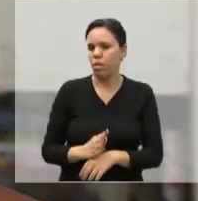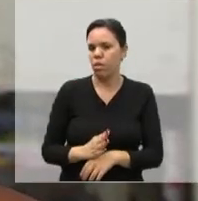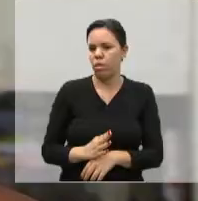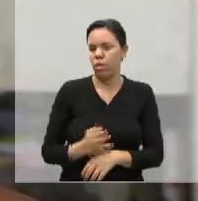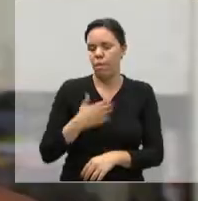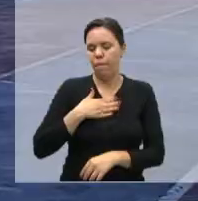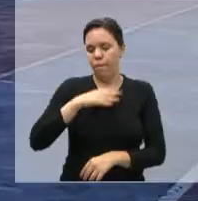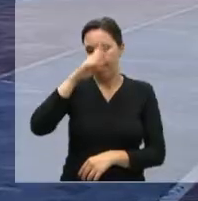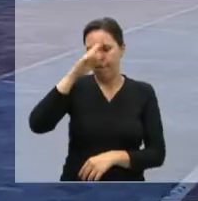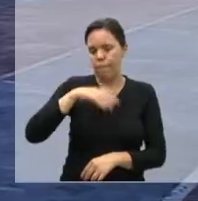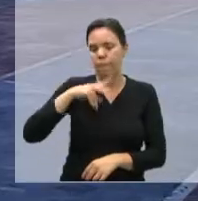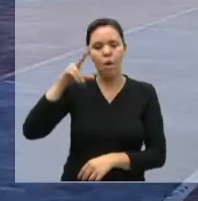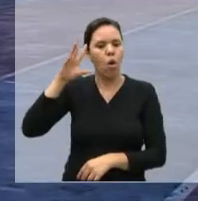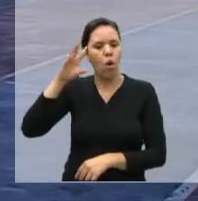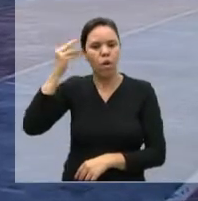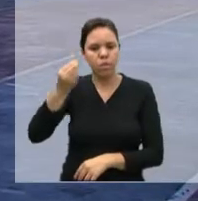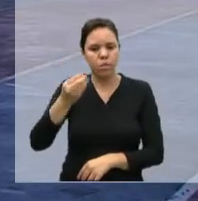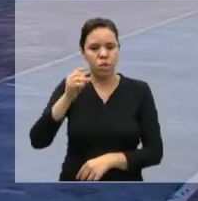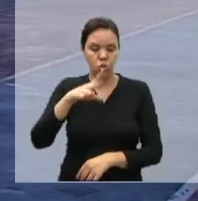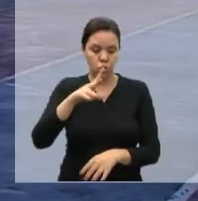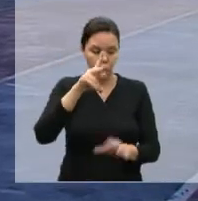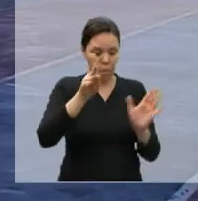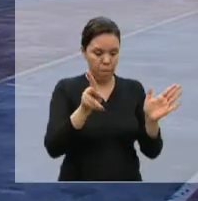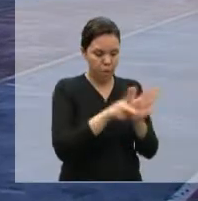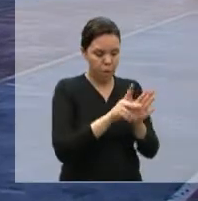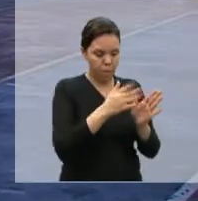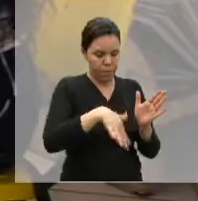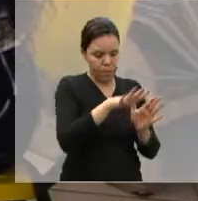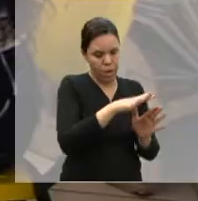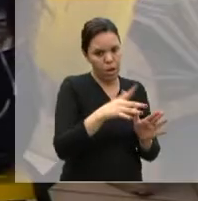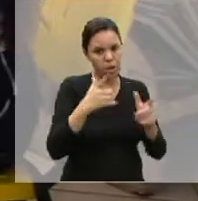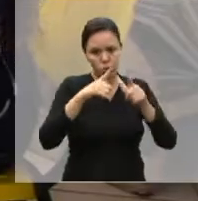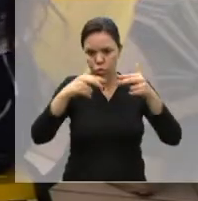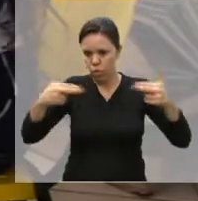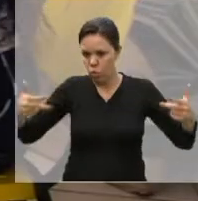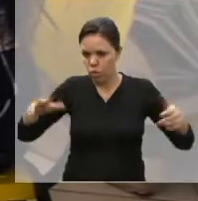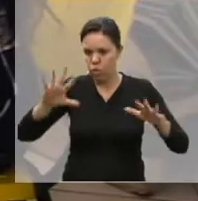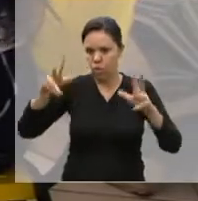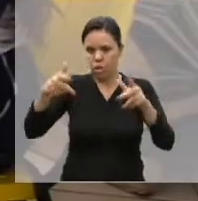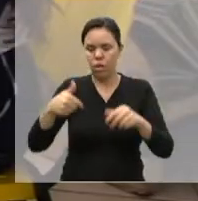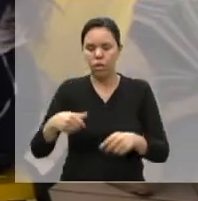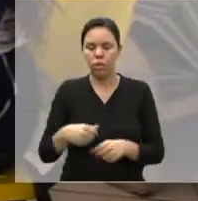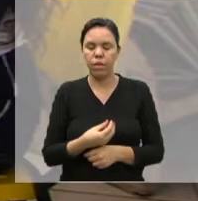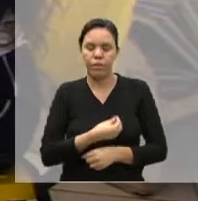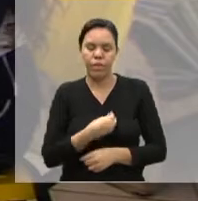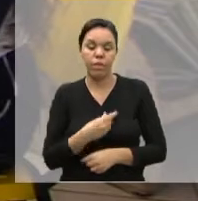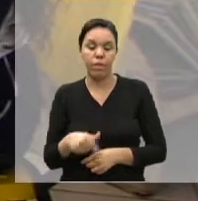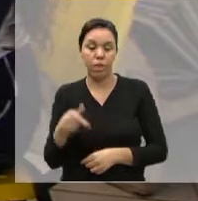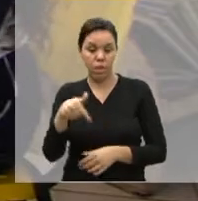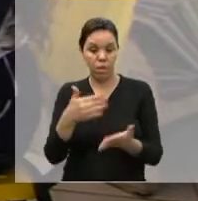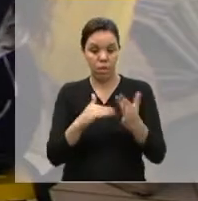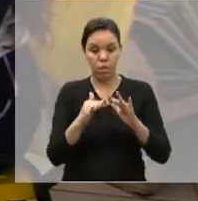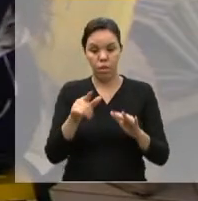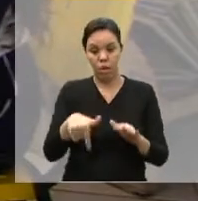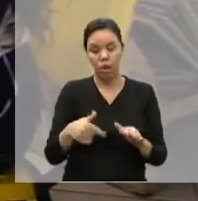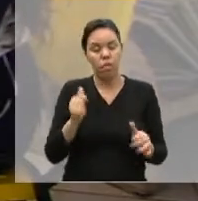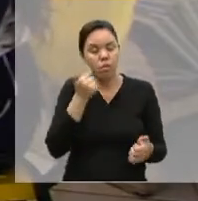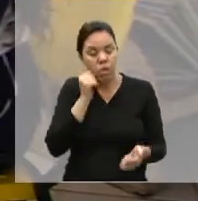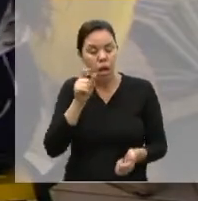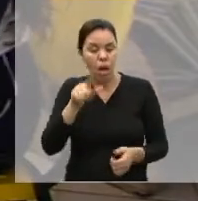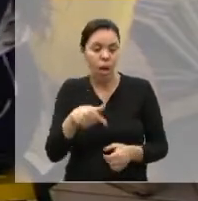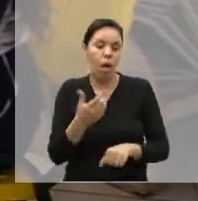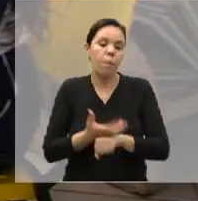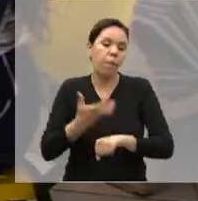para outras da vida. Na escola onde as meninas estudam, a ciência é encarada como uma matéria importante para o futuro